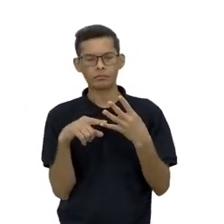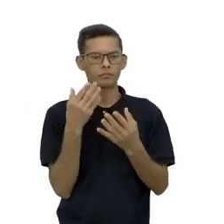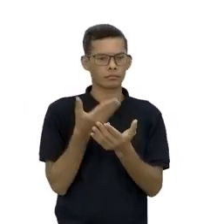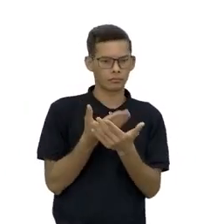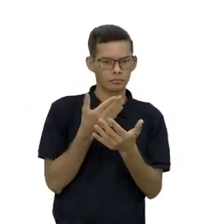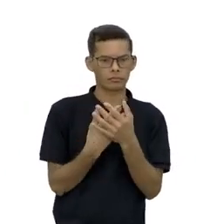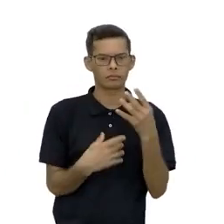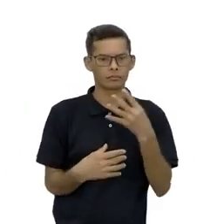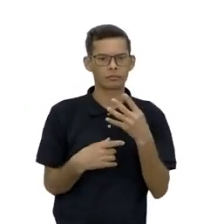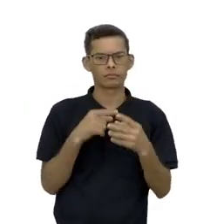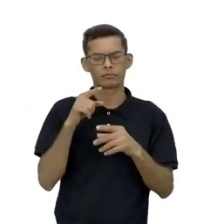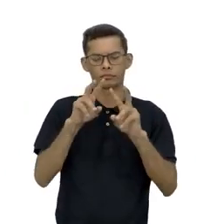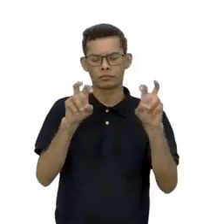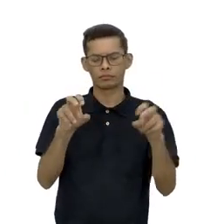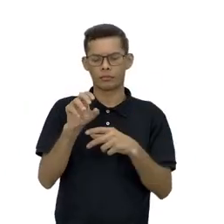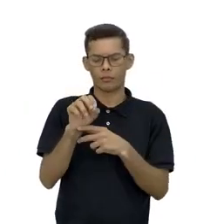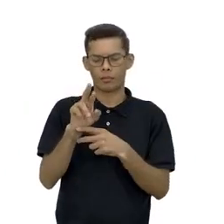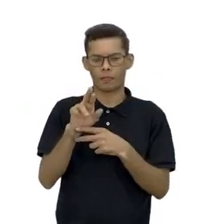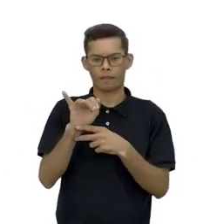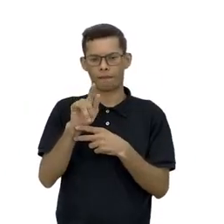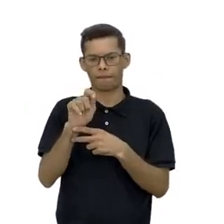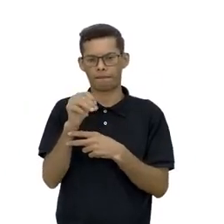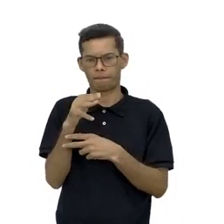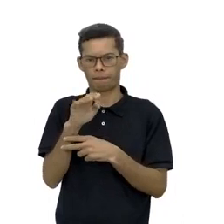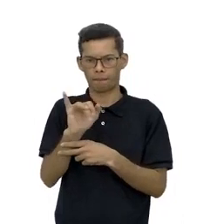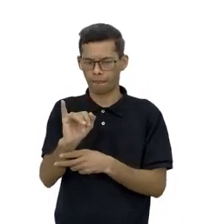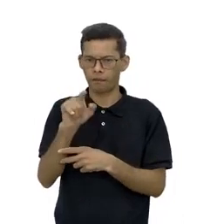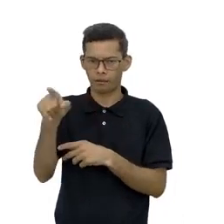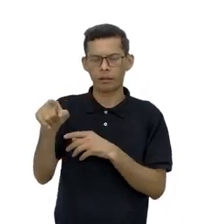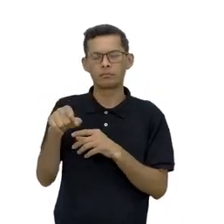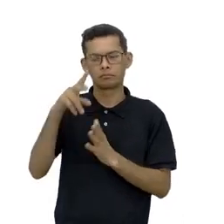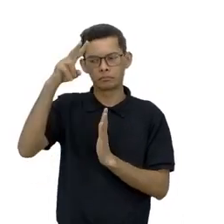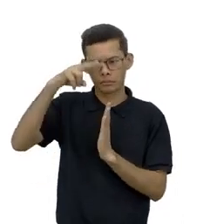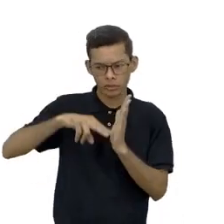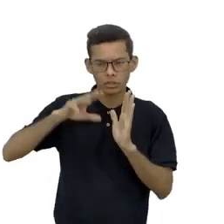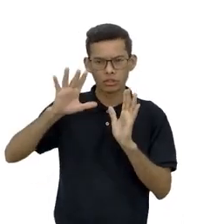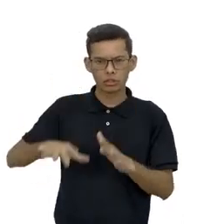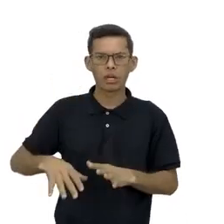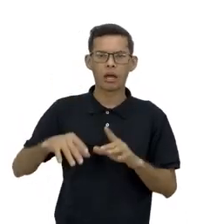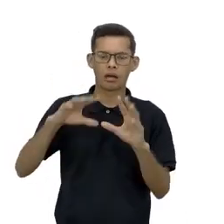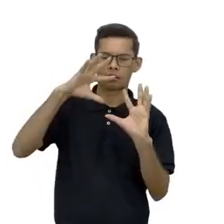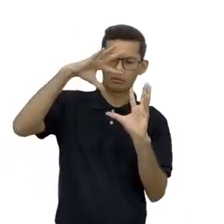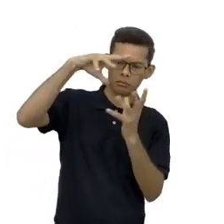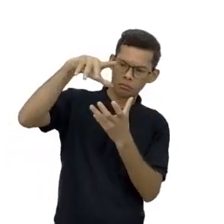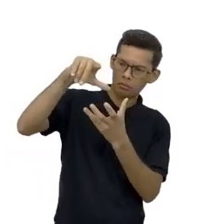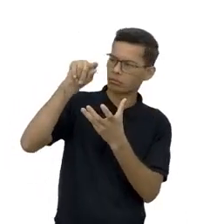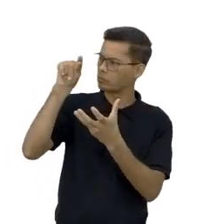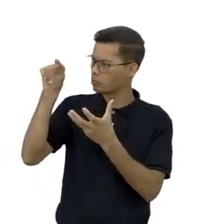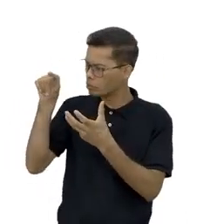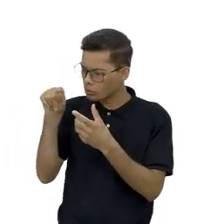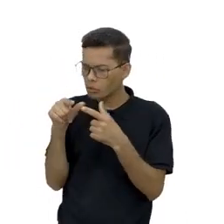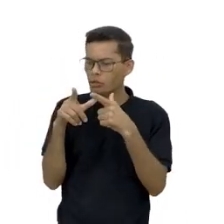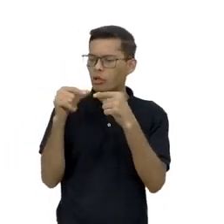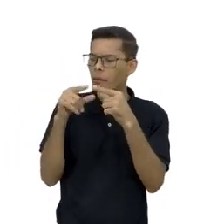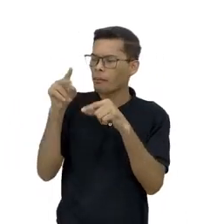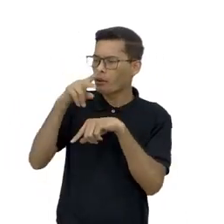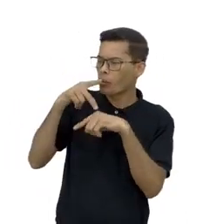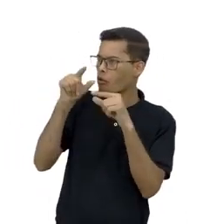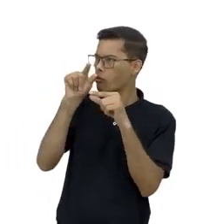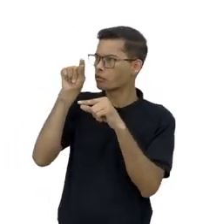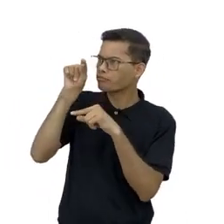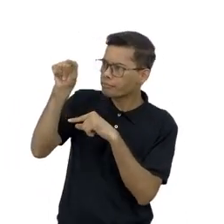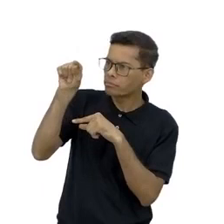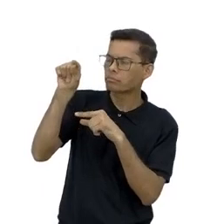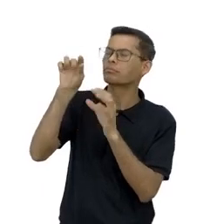de origami e de identificar em um mapa mundi onde fica o Japão, o professor ou a professora